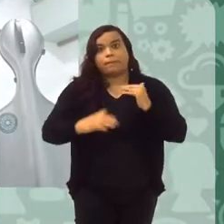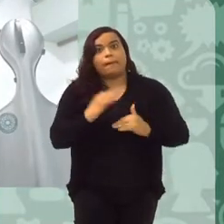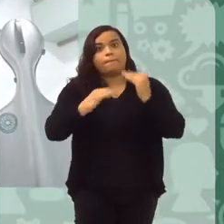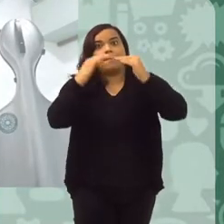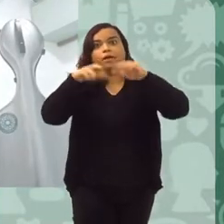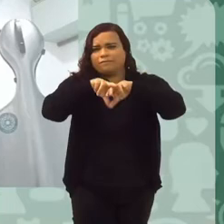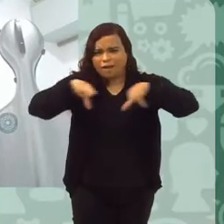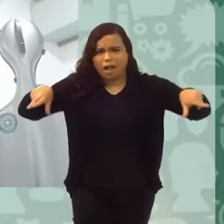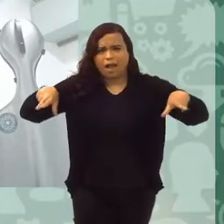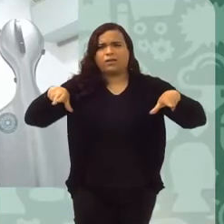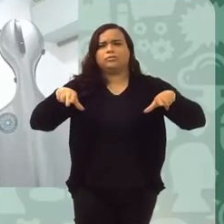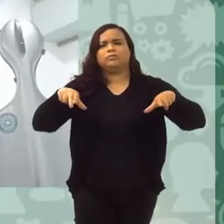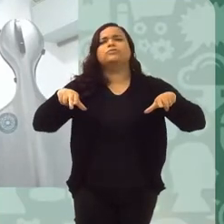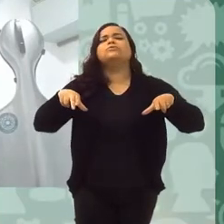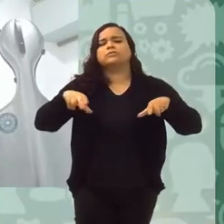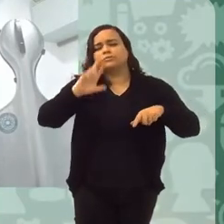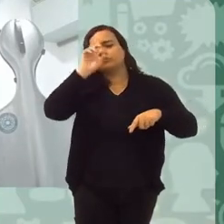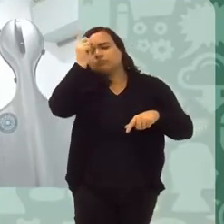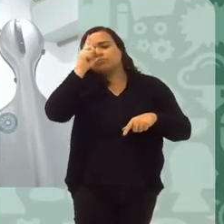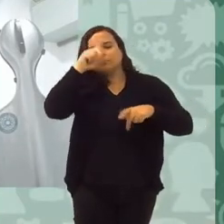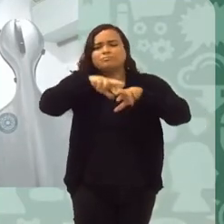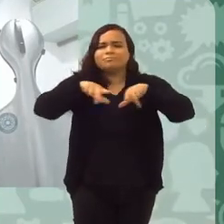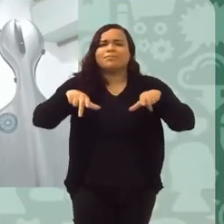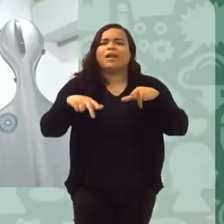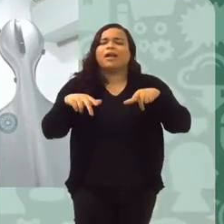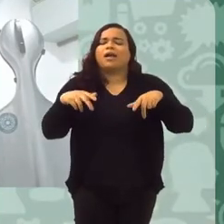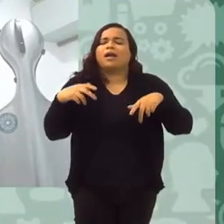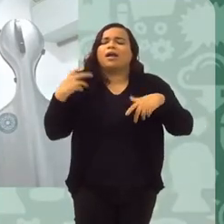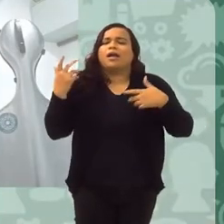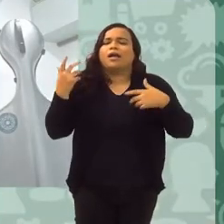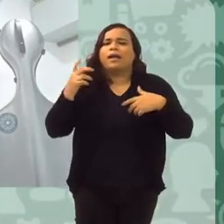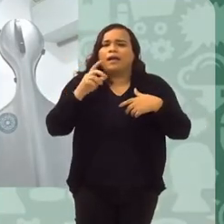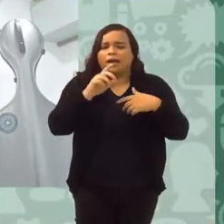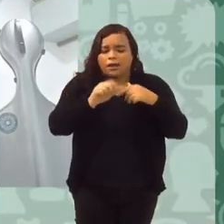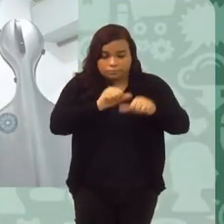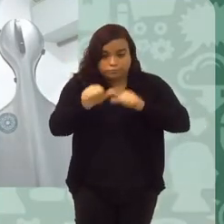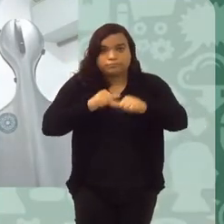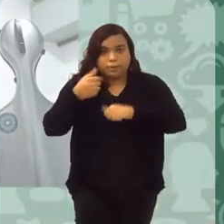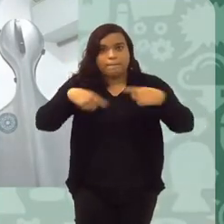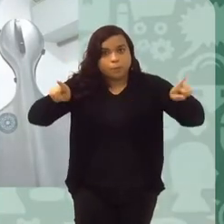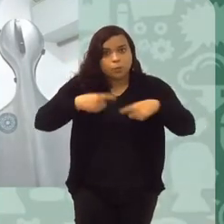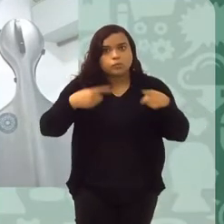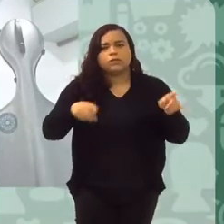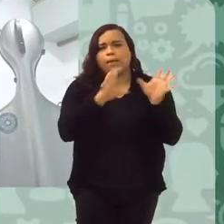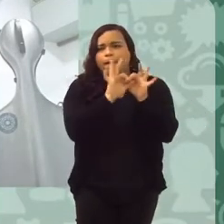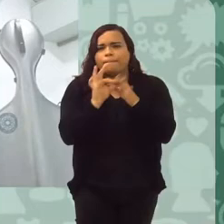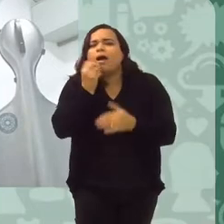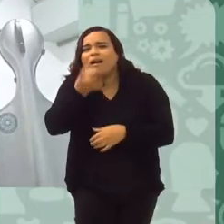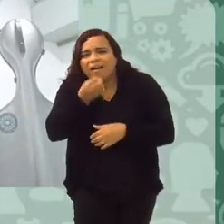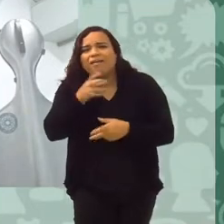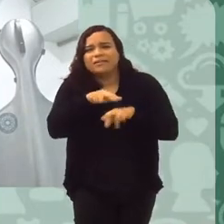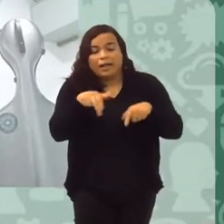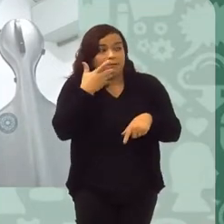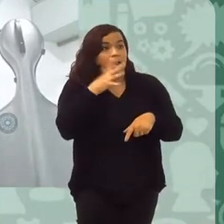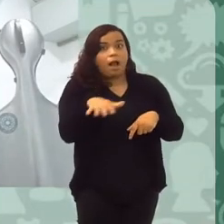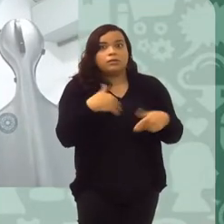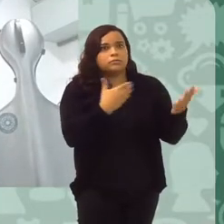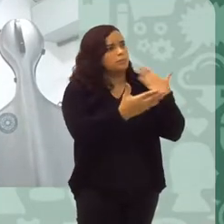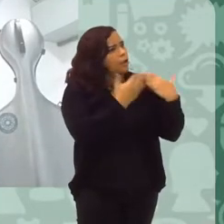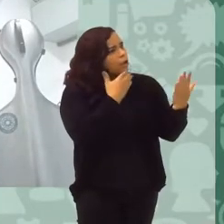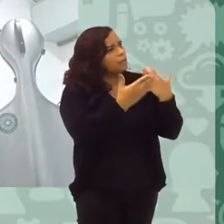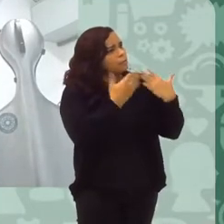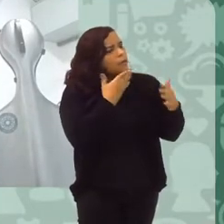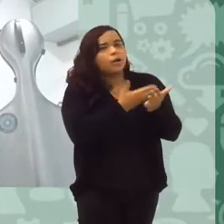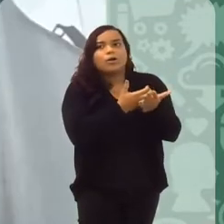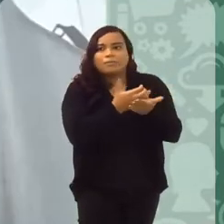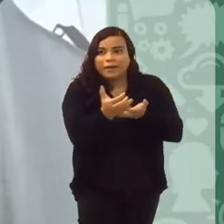né, trabalhando com essas técnicas de improvisação, recriação musical, composição, a criança, ela entra num diálogo com